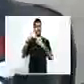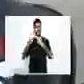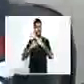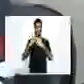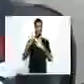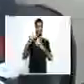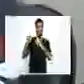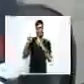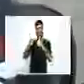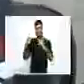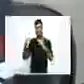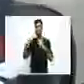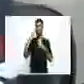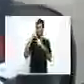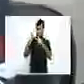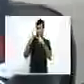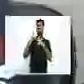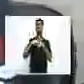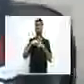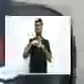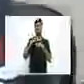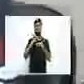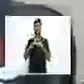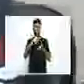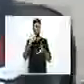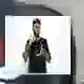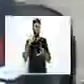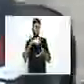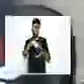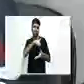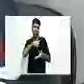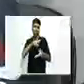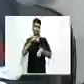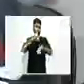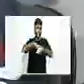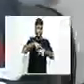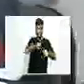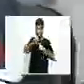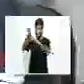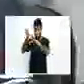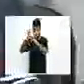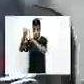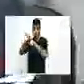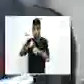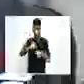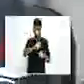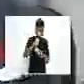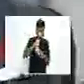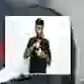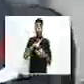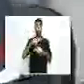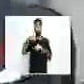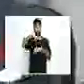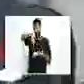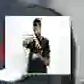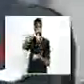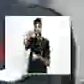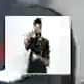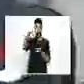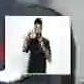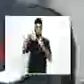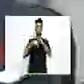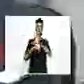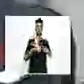eu vejo isso como tem vez fica su para trás né acho que nós nós nós temos que aprender também a